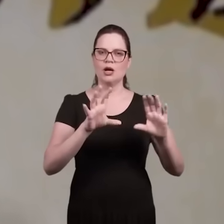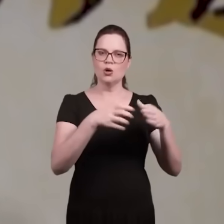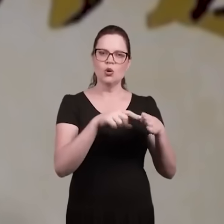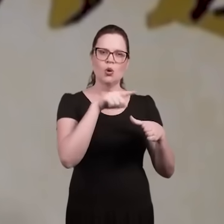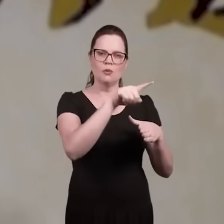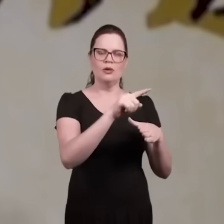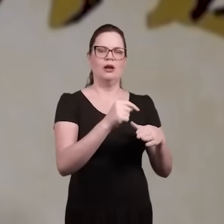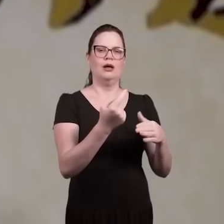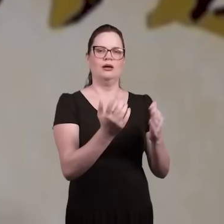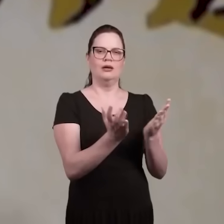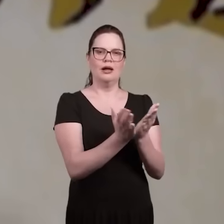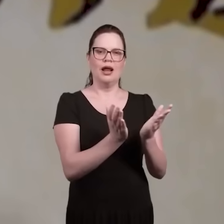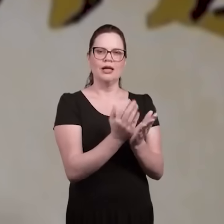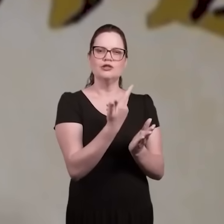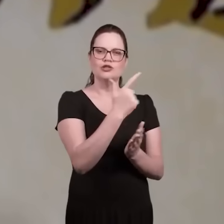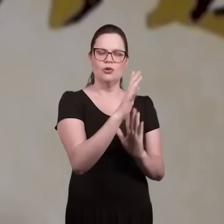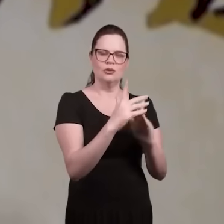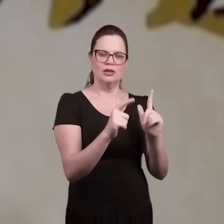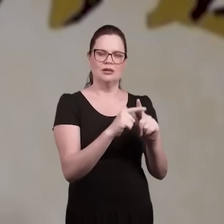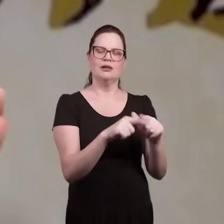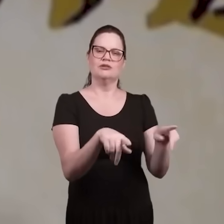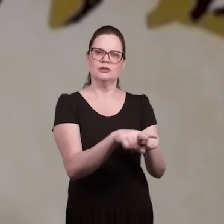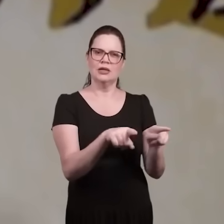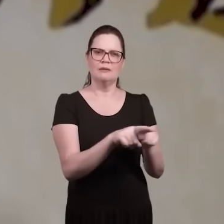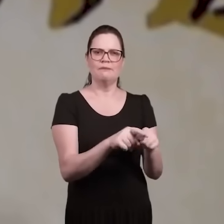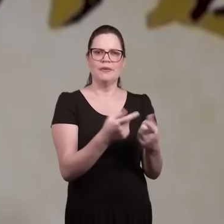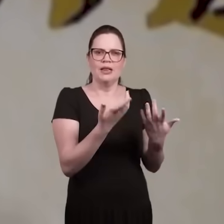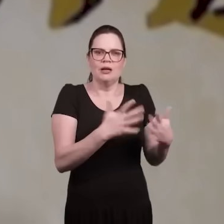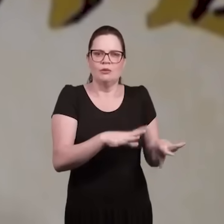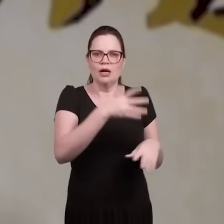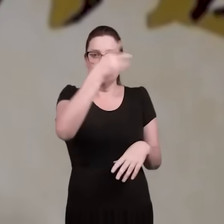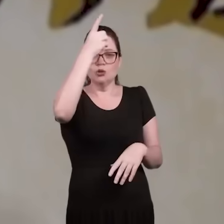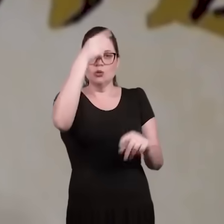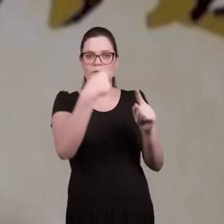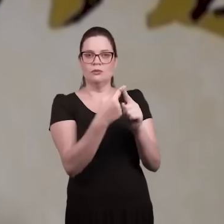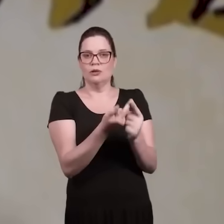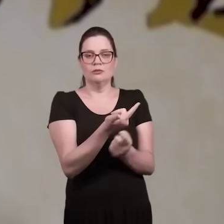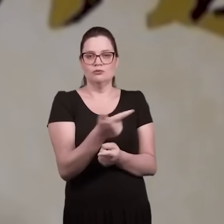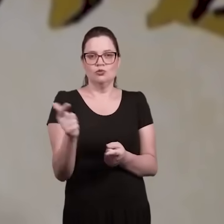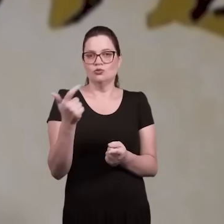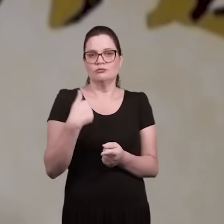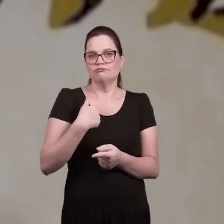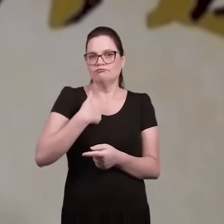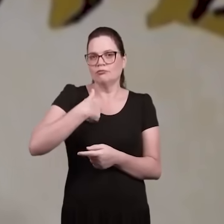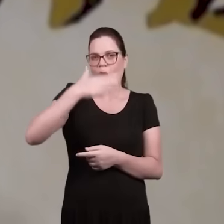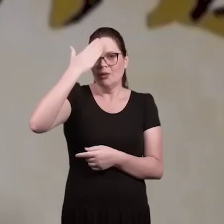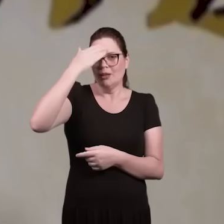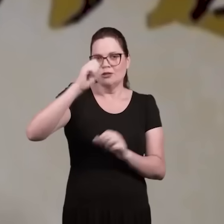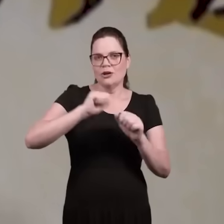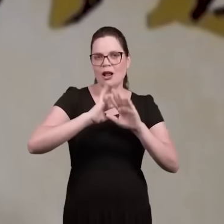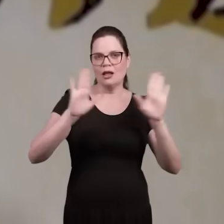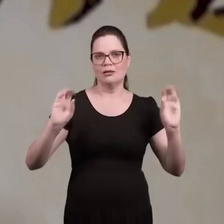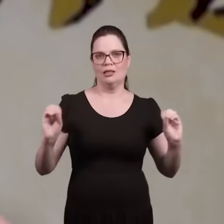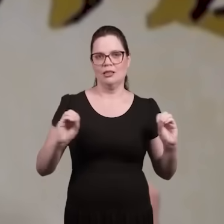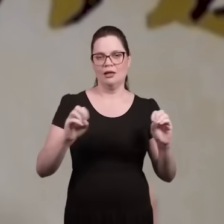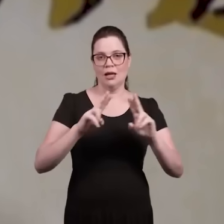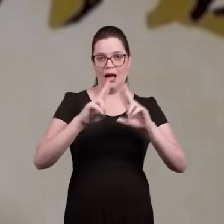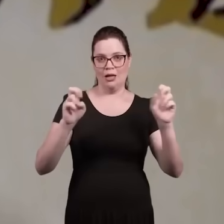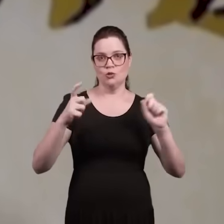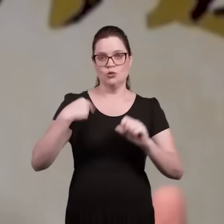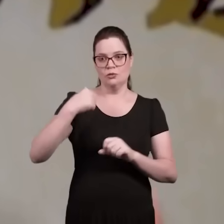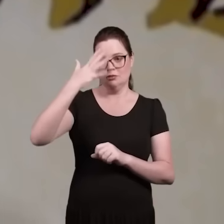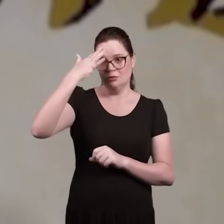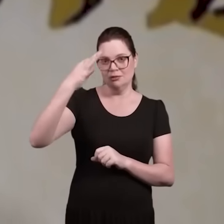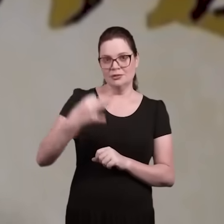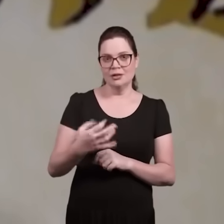evangélicos, pentecostais, até deixaram de usar dons espirituais por falta da existência ou do entendimento desses dois